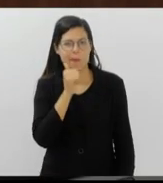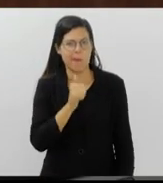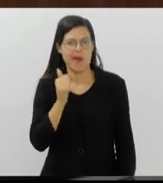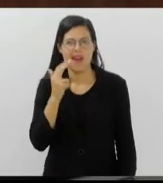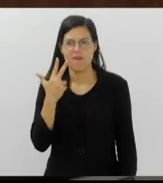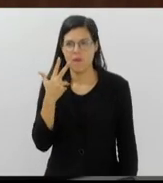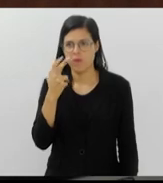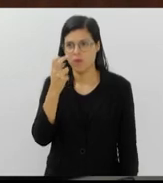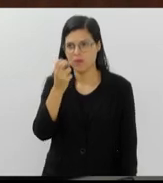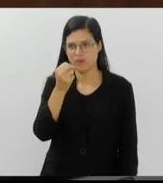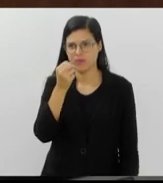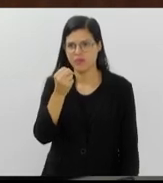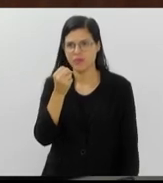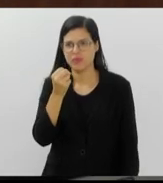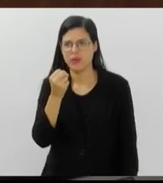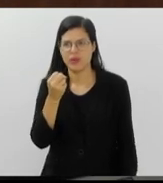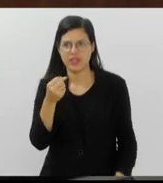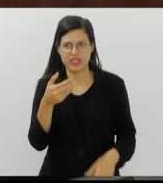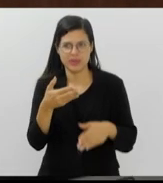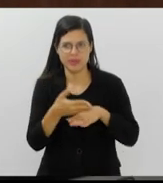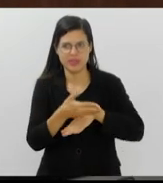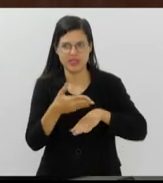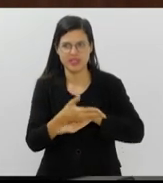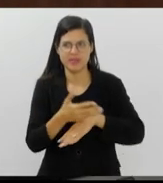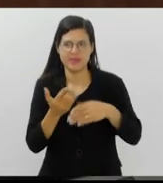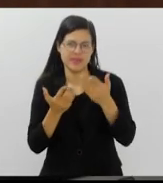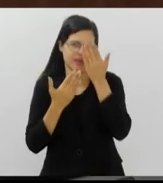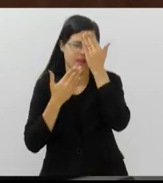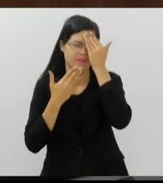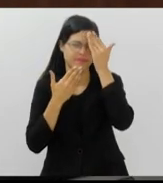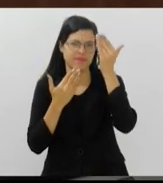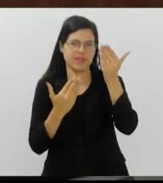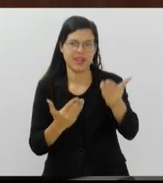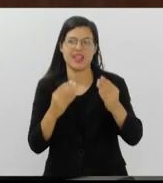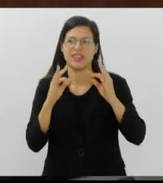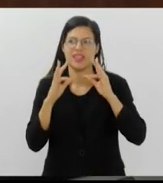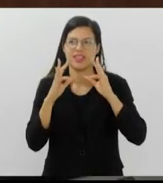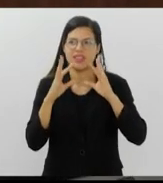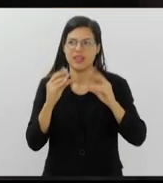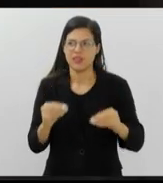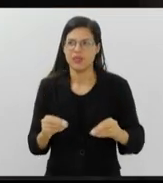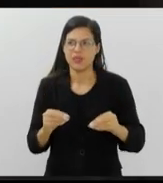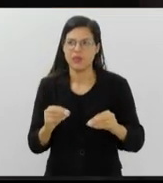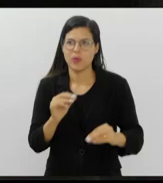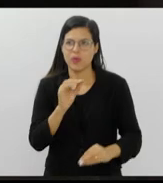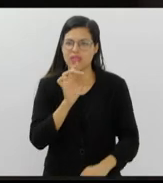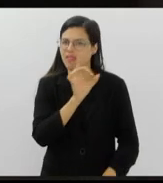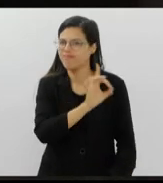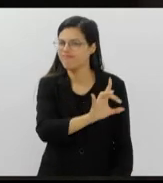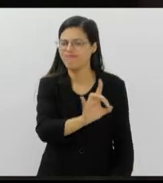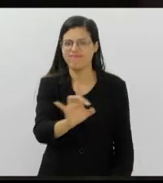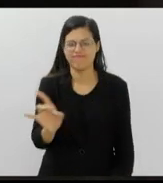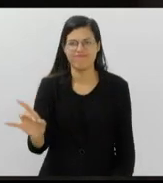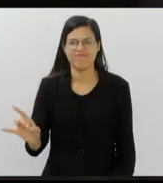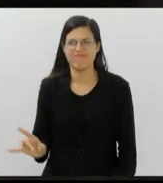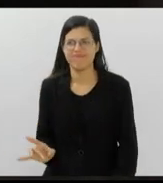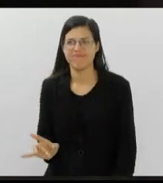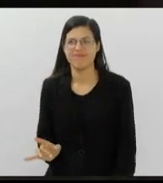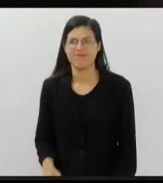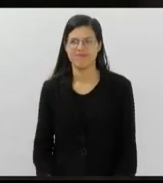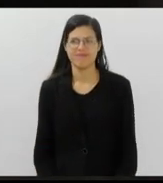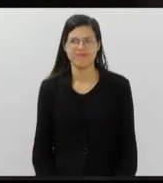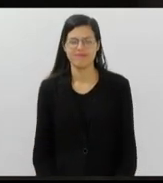potentes que estão aqui presentes. Muitíssimo obrigada a todas uma de vocês por toda a